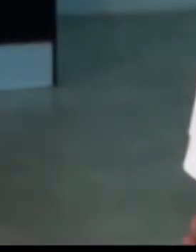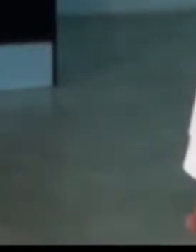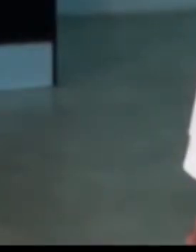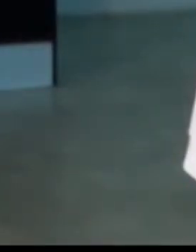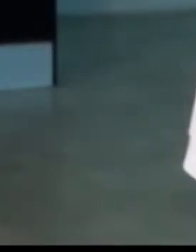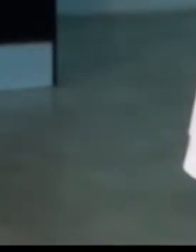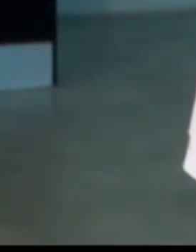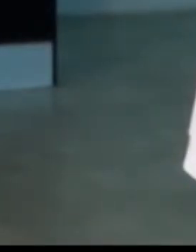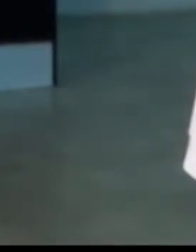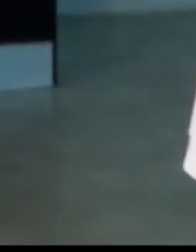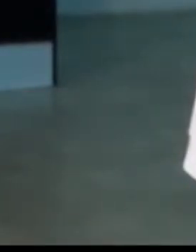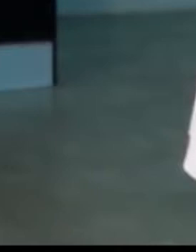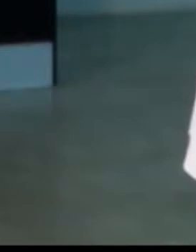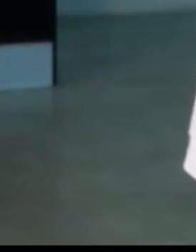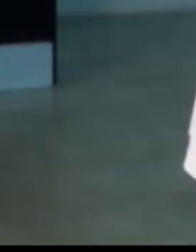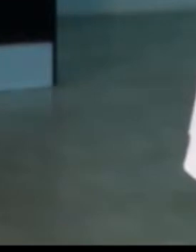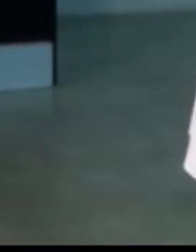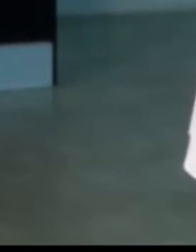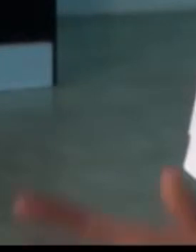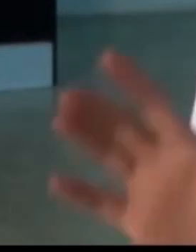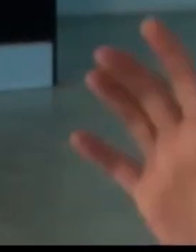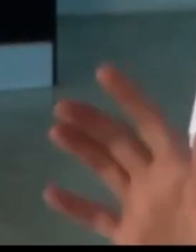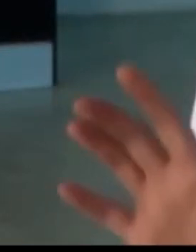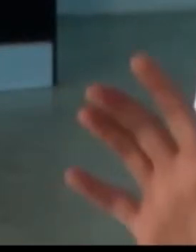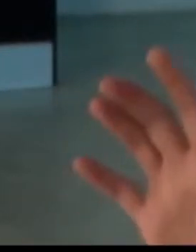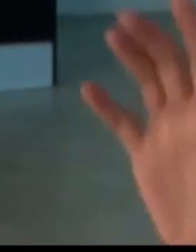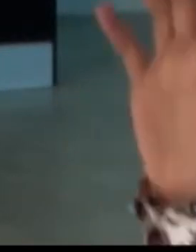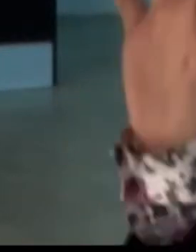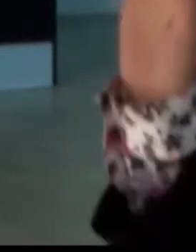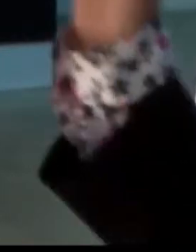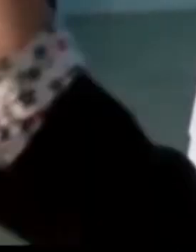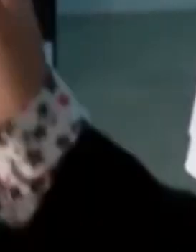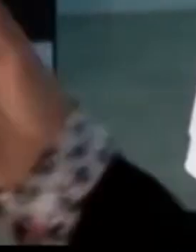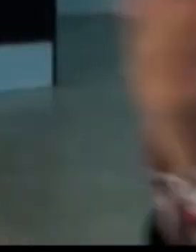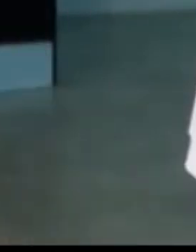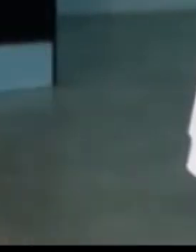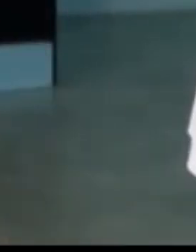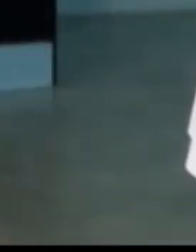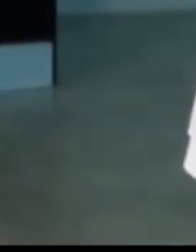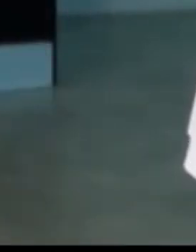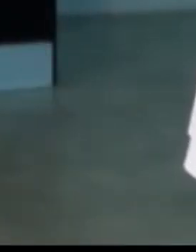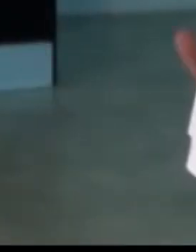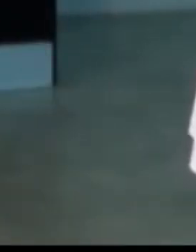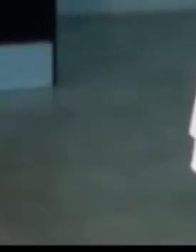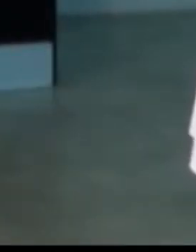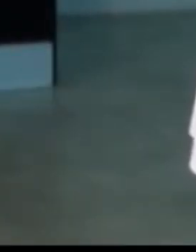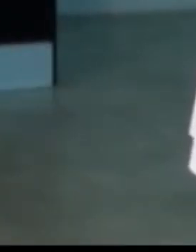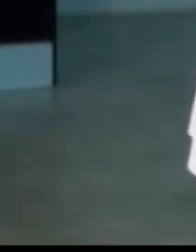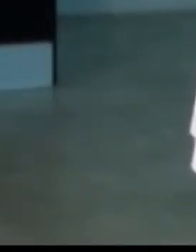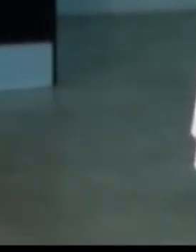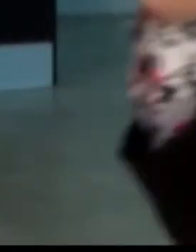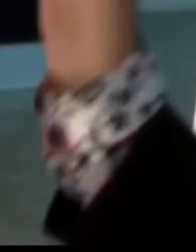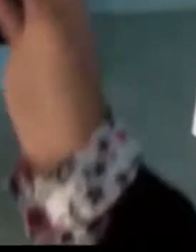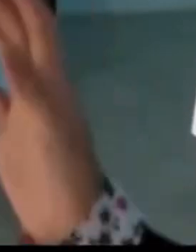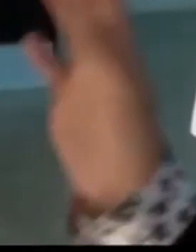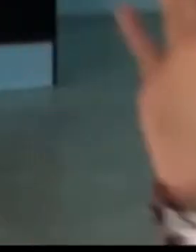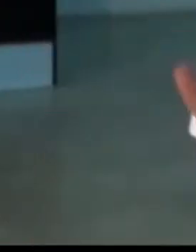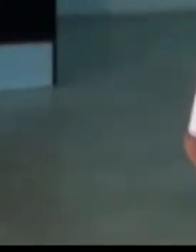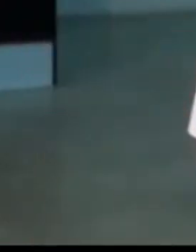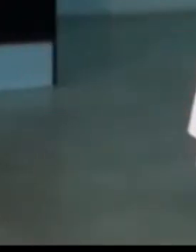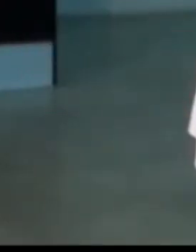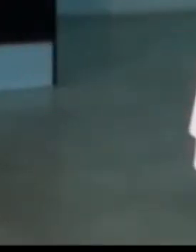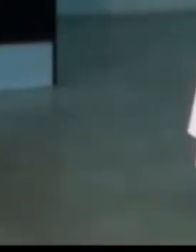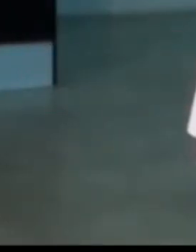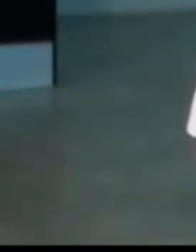ainda tratam essa questão de grande relevância como algo que não interessa a si próprio ou que não devo meter meu